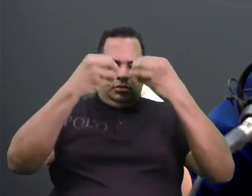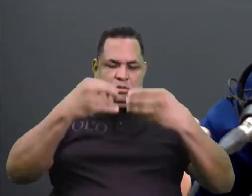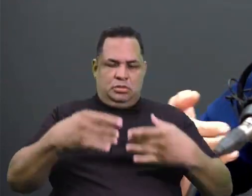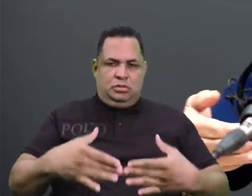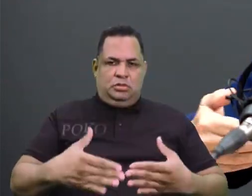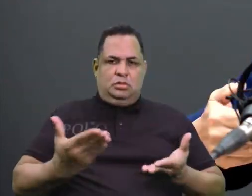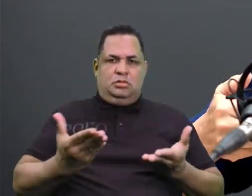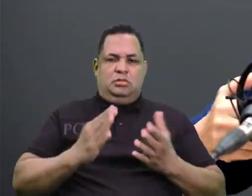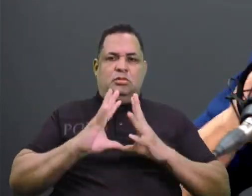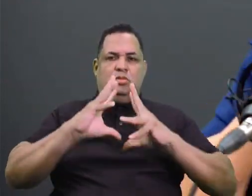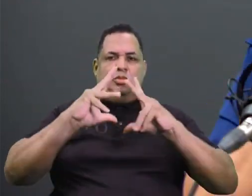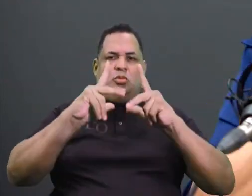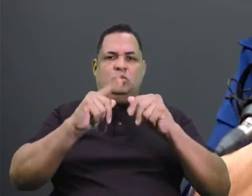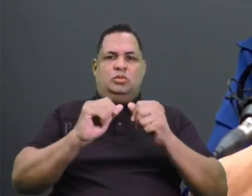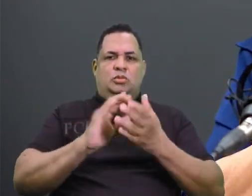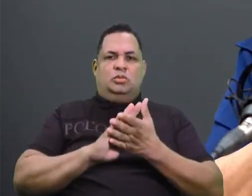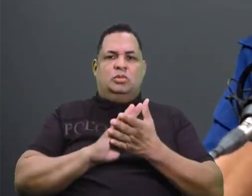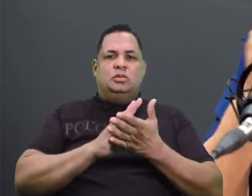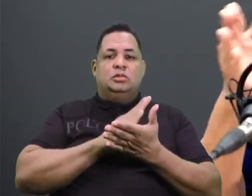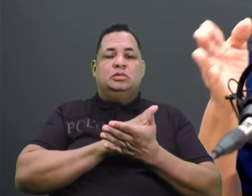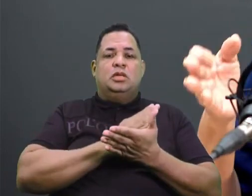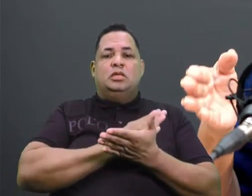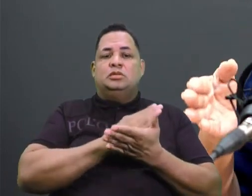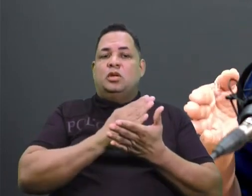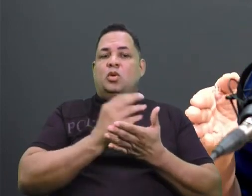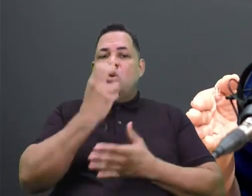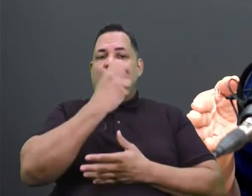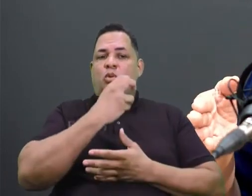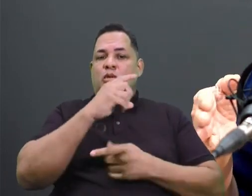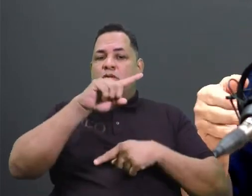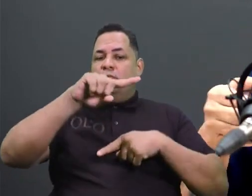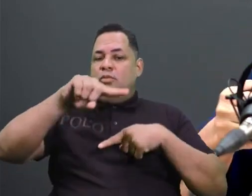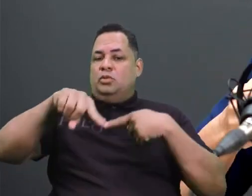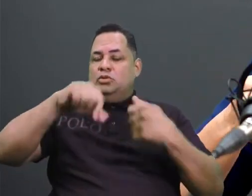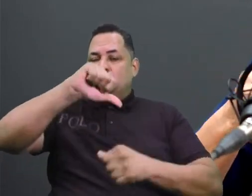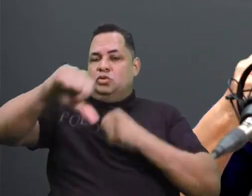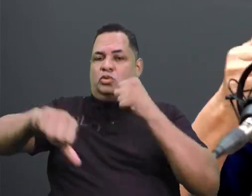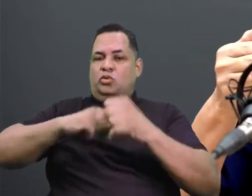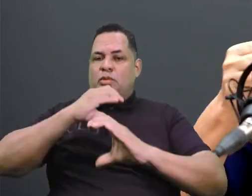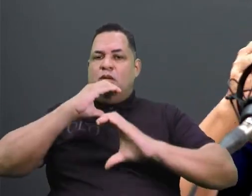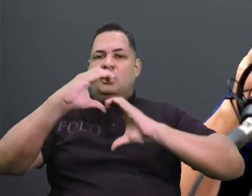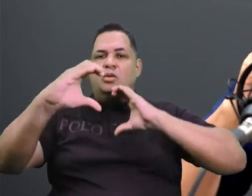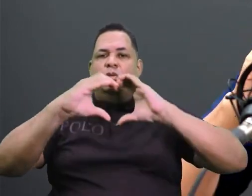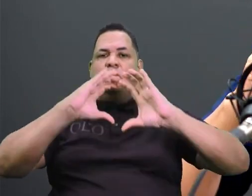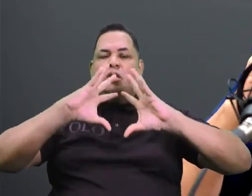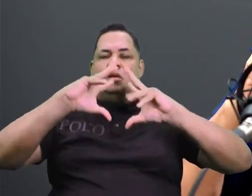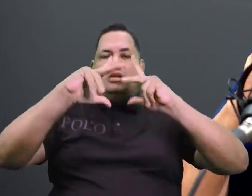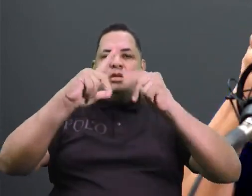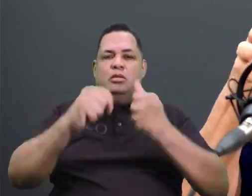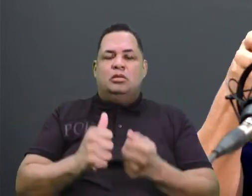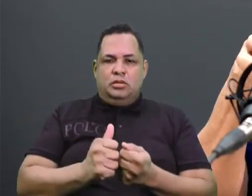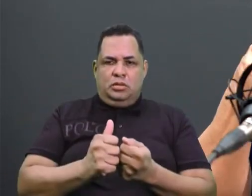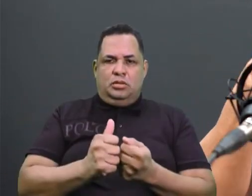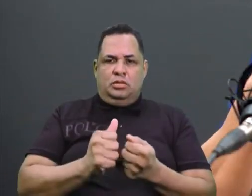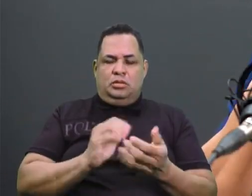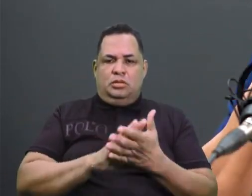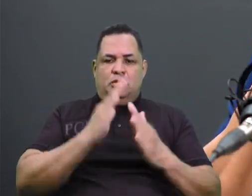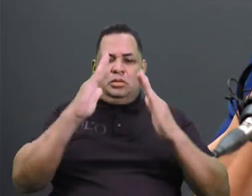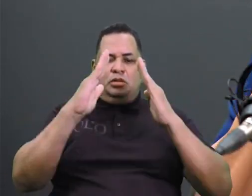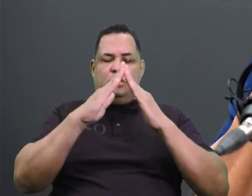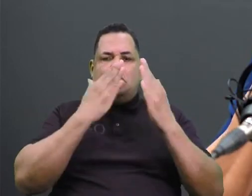vocês falaram, todo o processo que saiu do oralismo para a comunicação total e junto com isso a